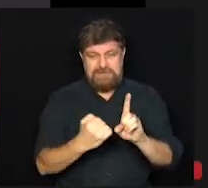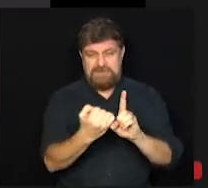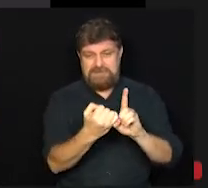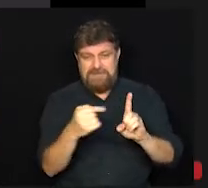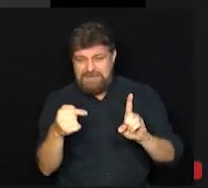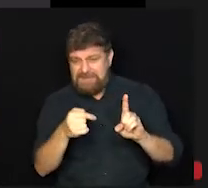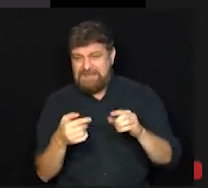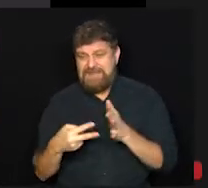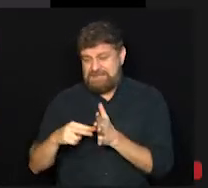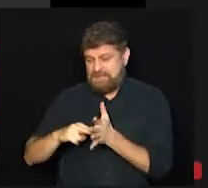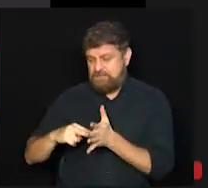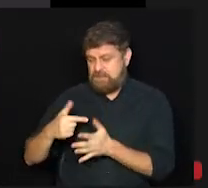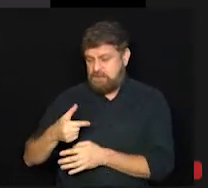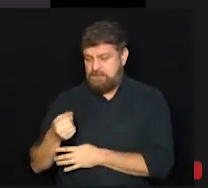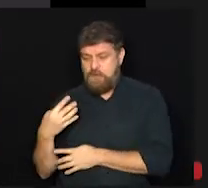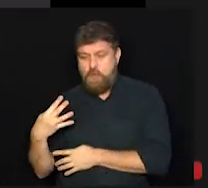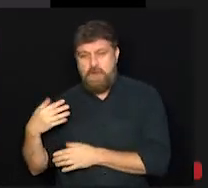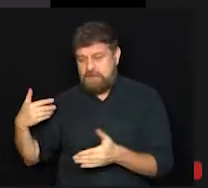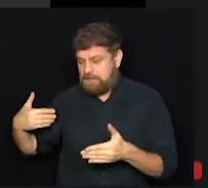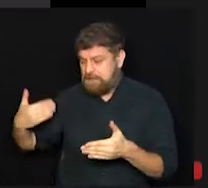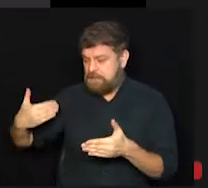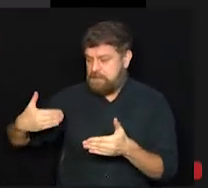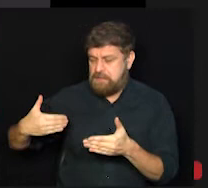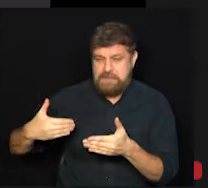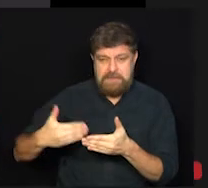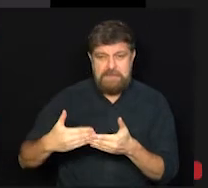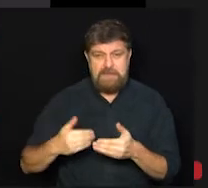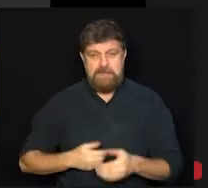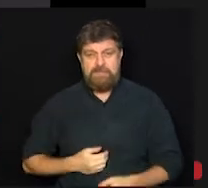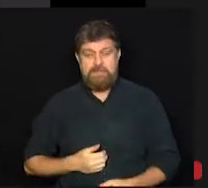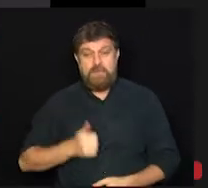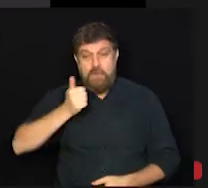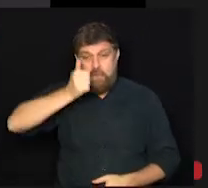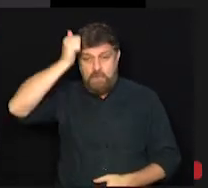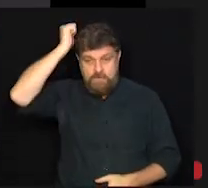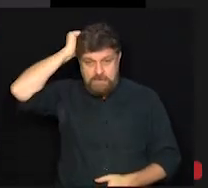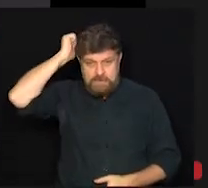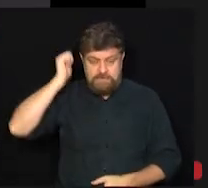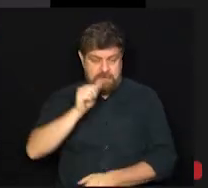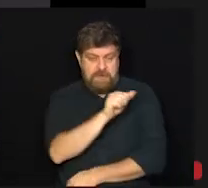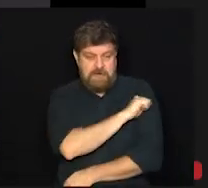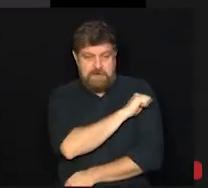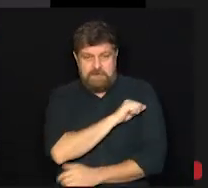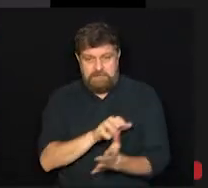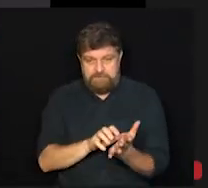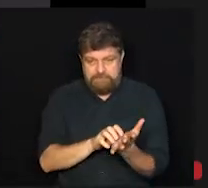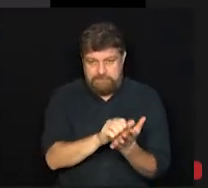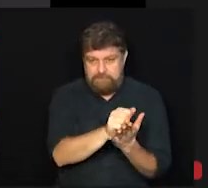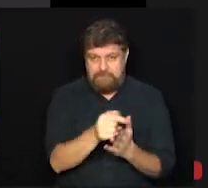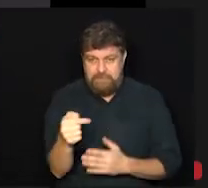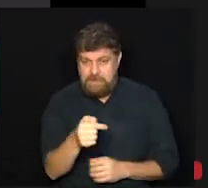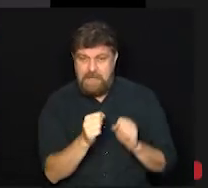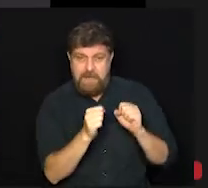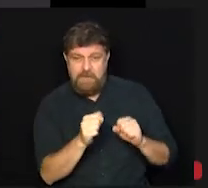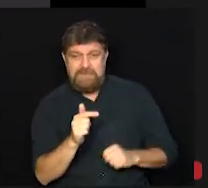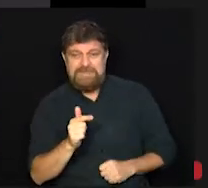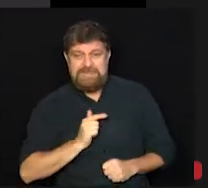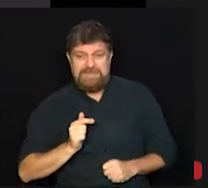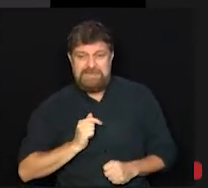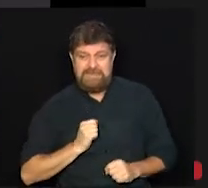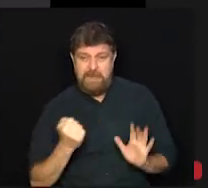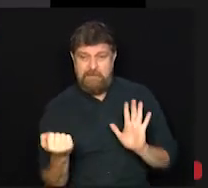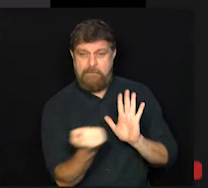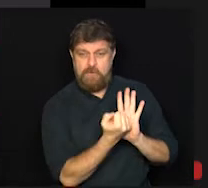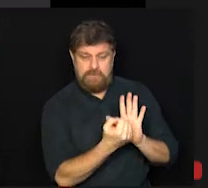desde 2004, que quando se presta o vestibular, se o aluno se inscrever no PAIS, ele pode receber pontuação